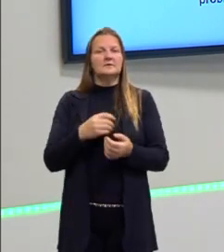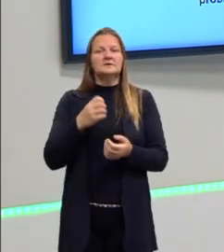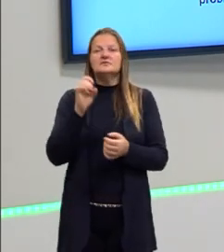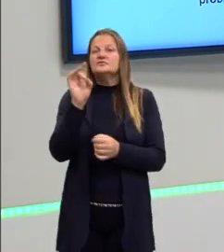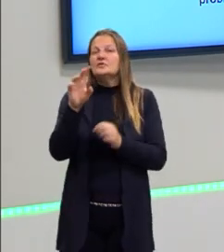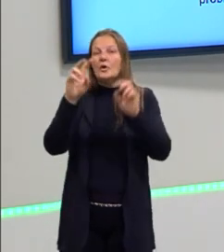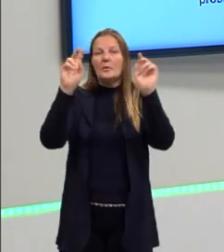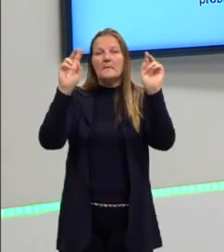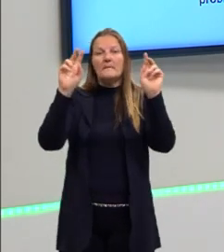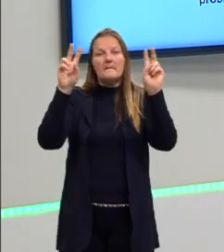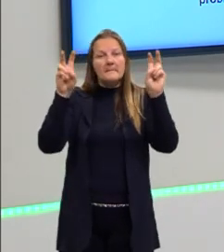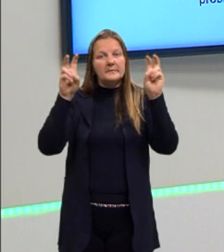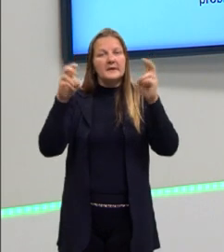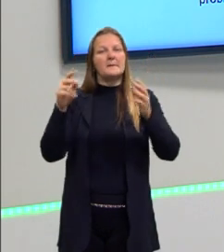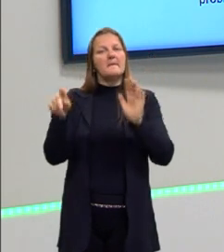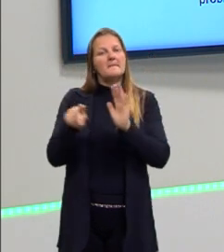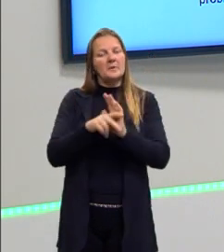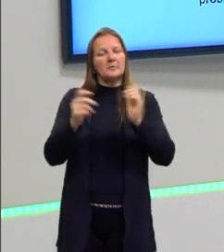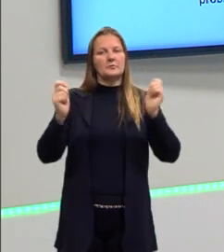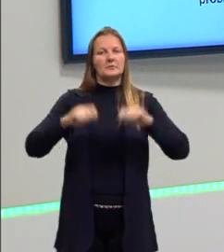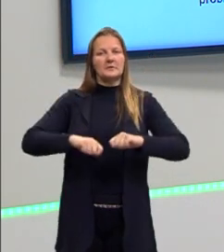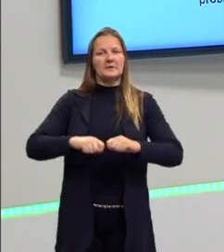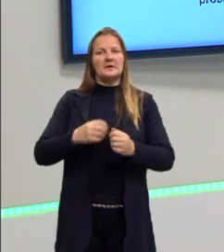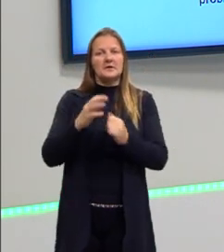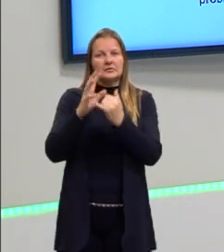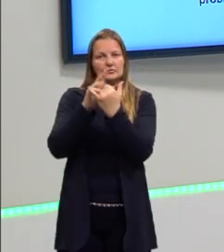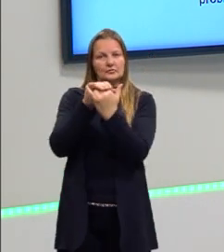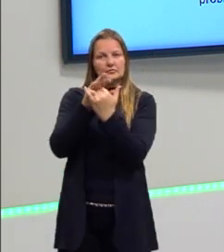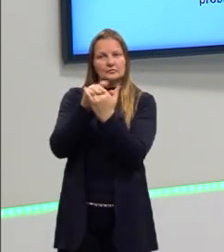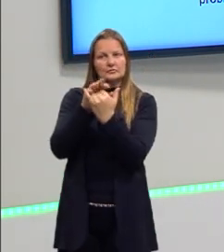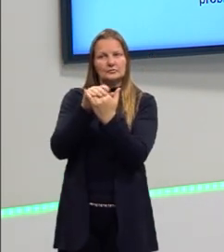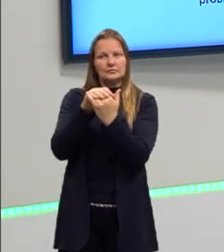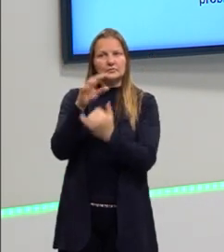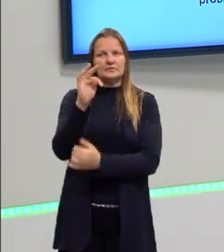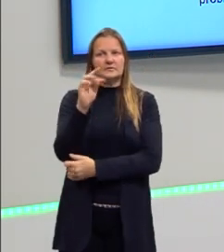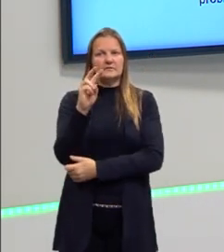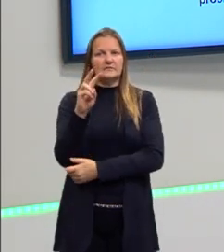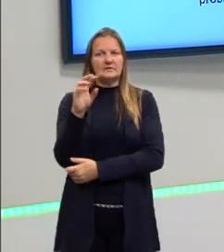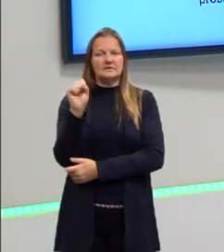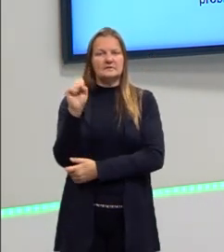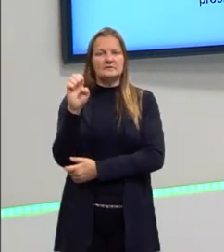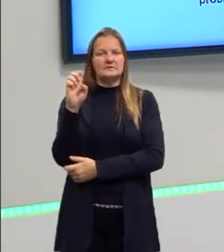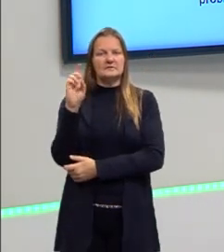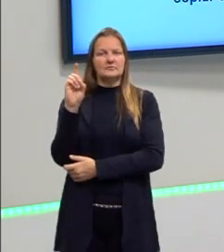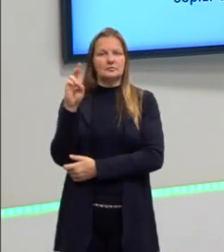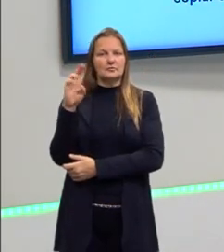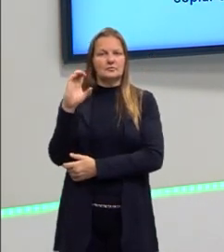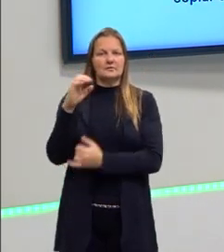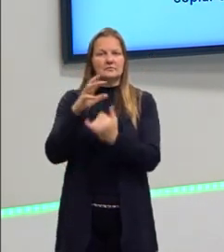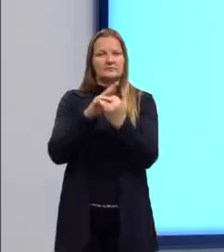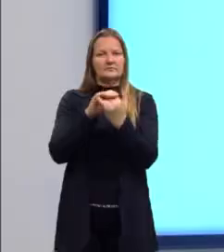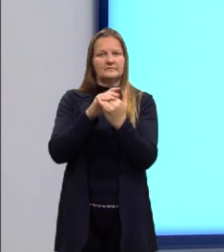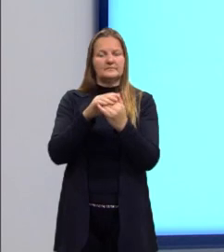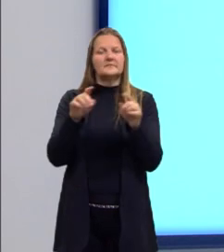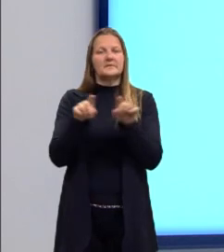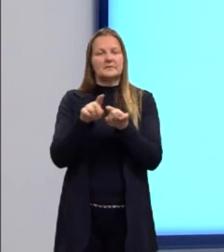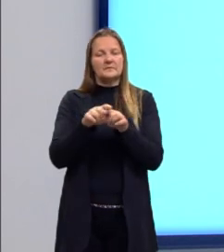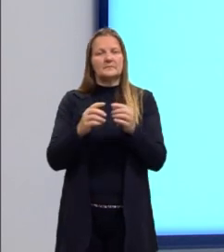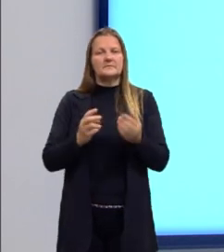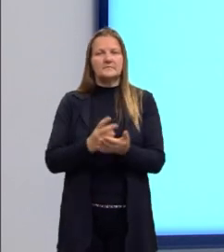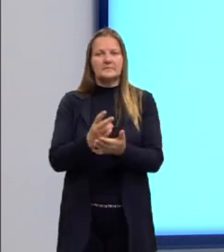aulas só sobre as competências Então se perdeu tá lá no canal da TV Seduc RS no YouTube e continuamos